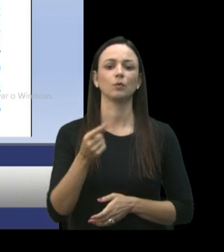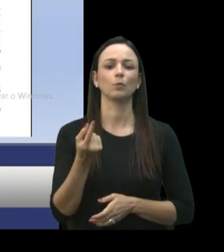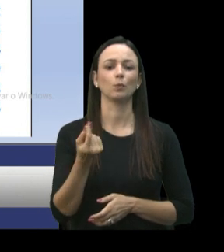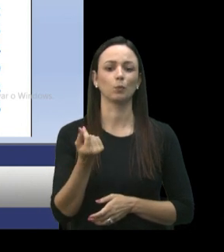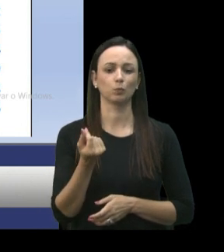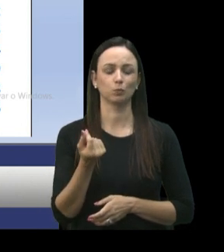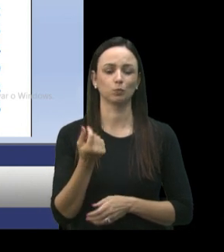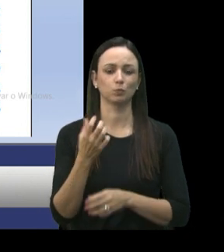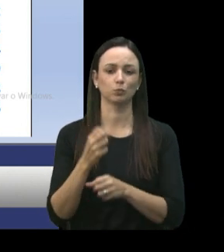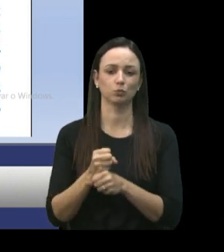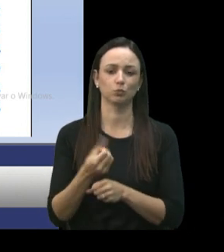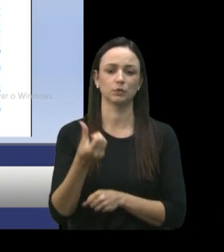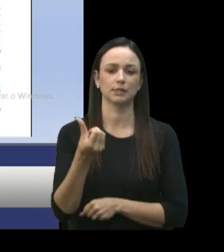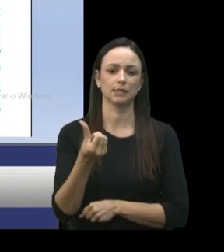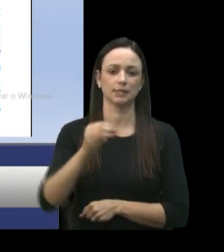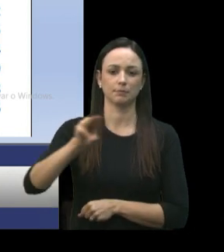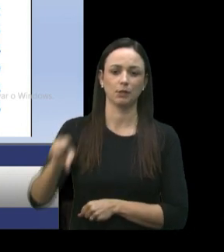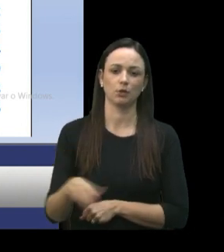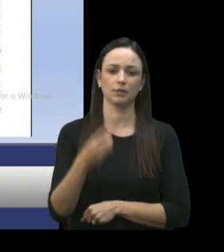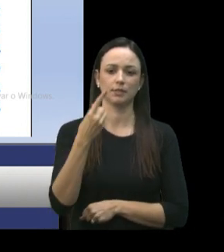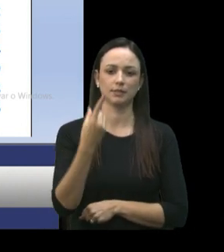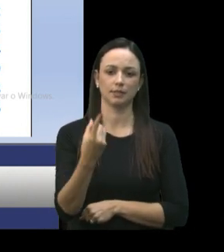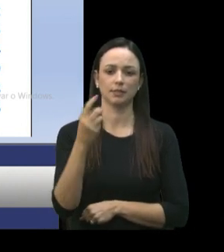0,9%, que corresponde a